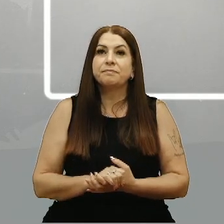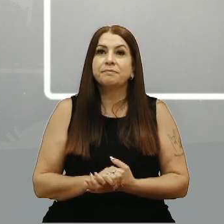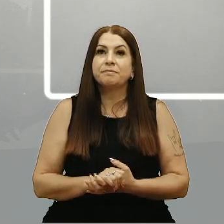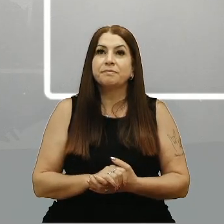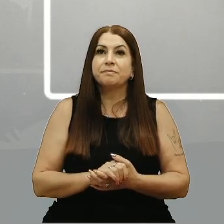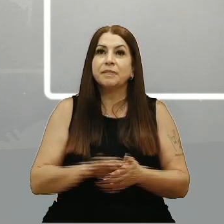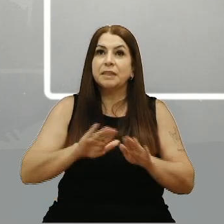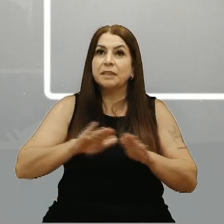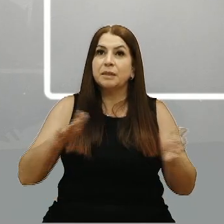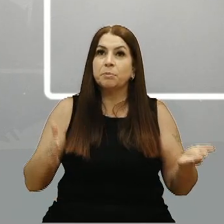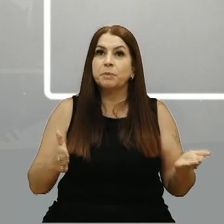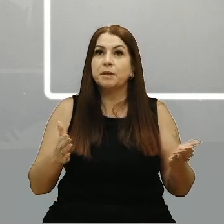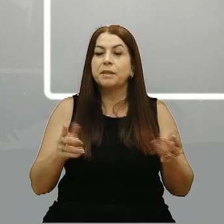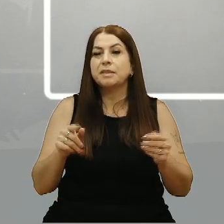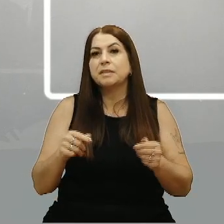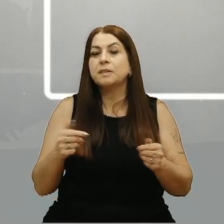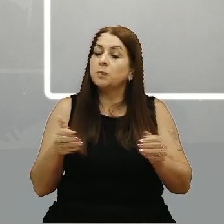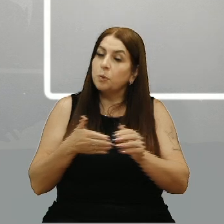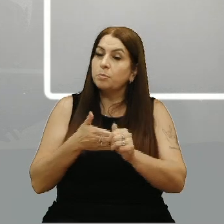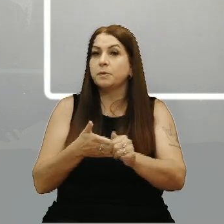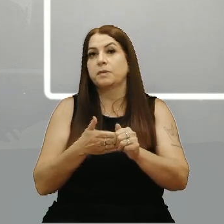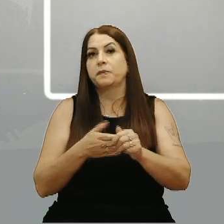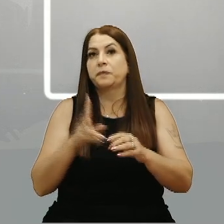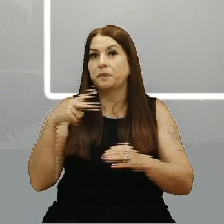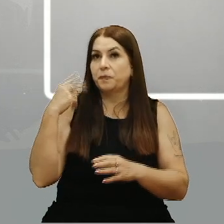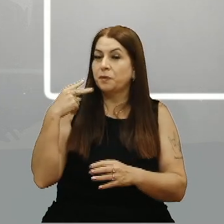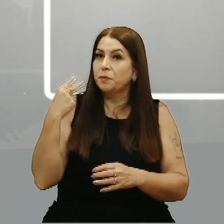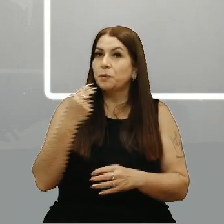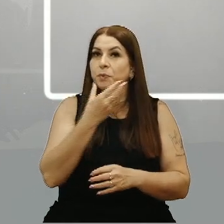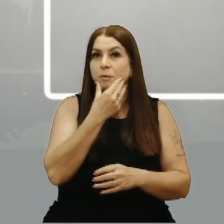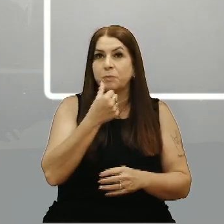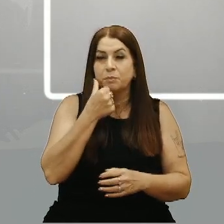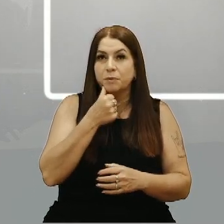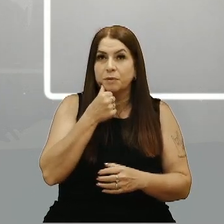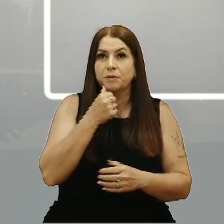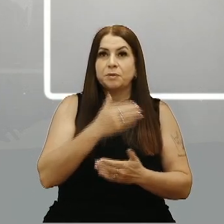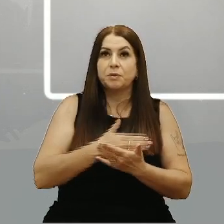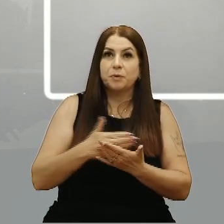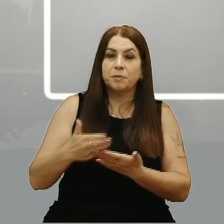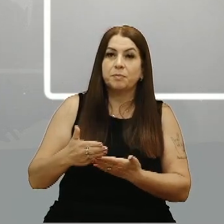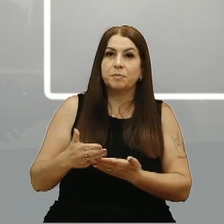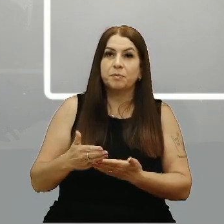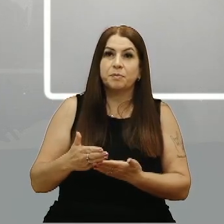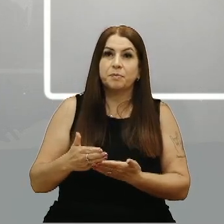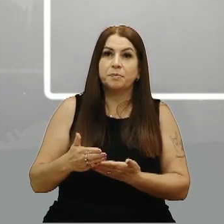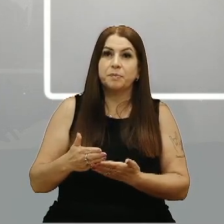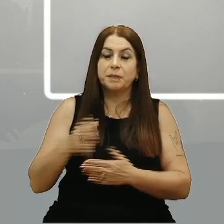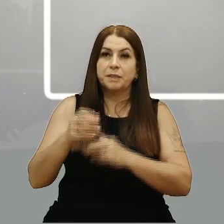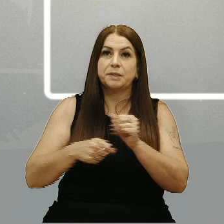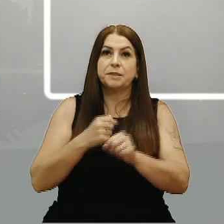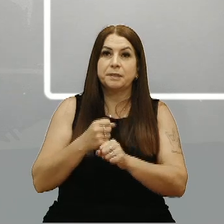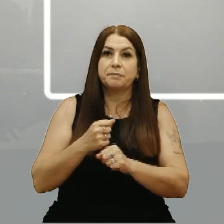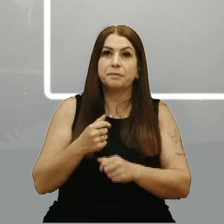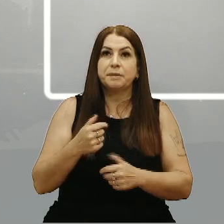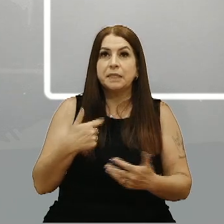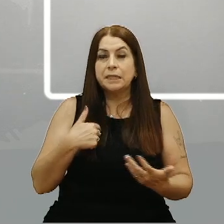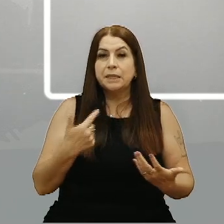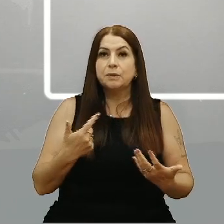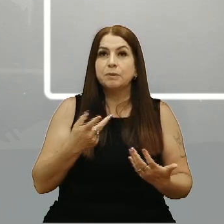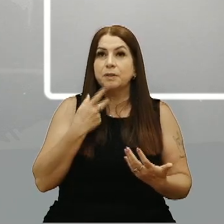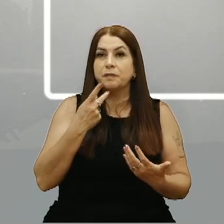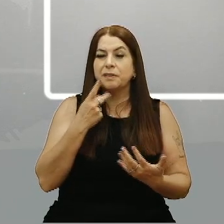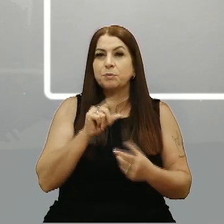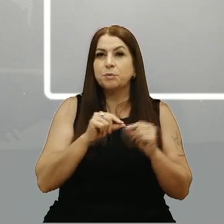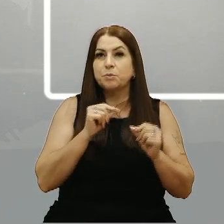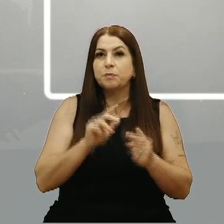mesa, né? Quem nos acompanha, aos vereadores e às vereadoras iniciando esse ano, eu quero falar um